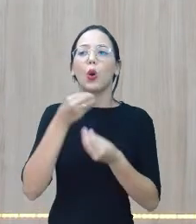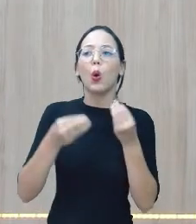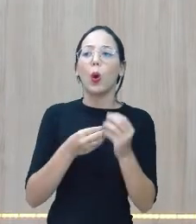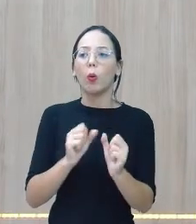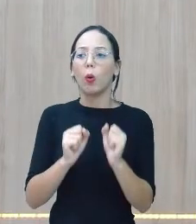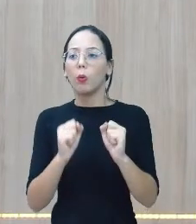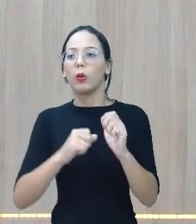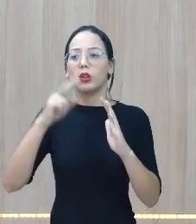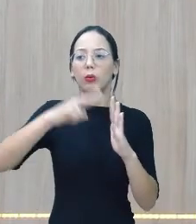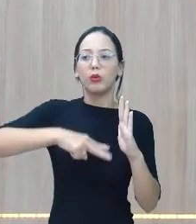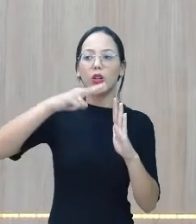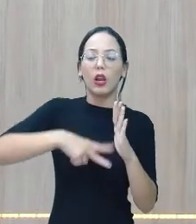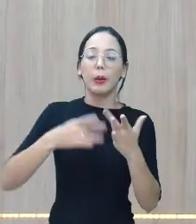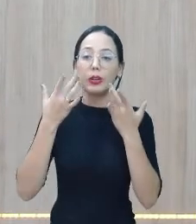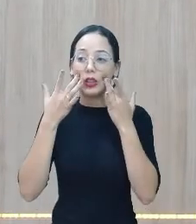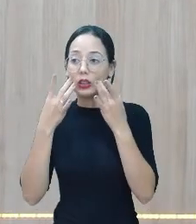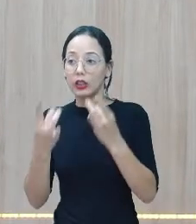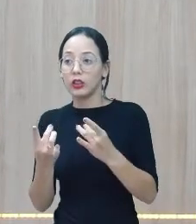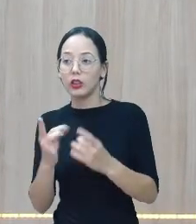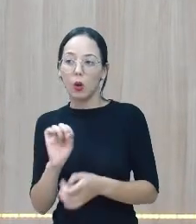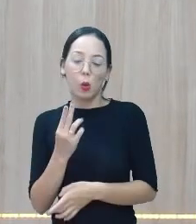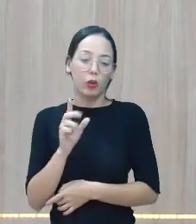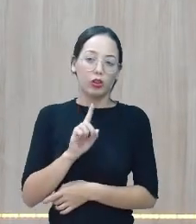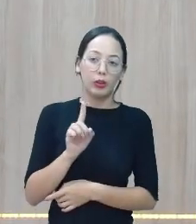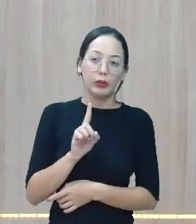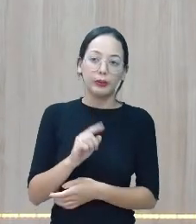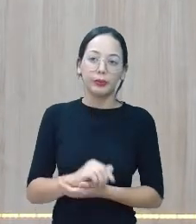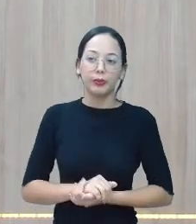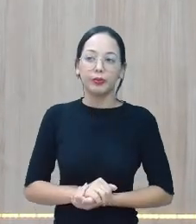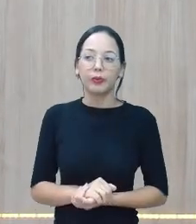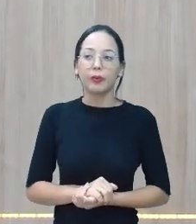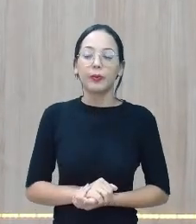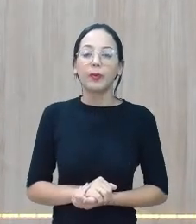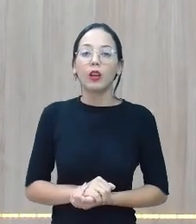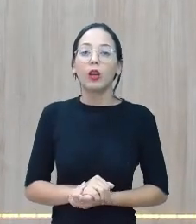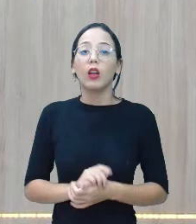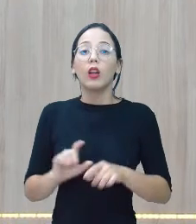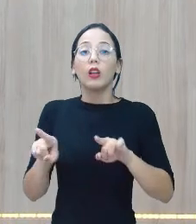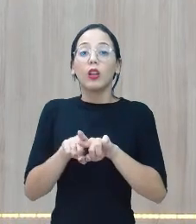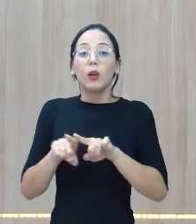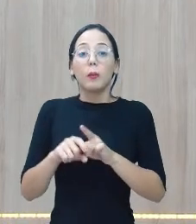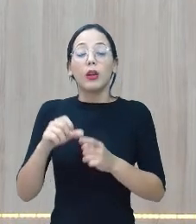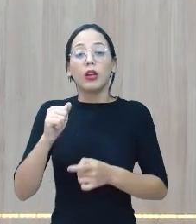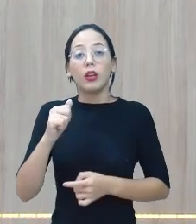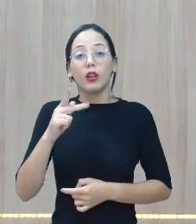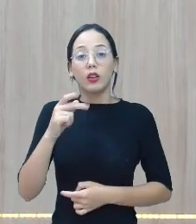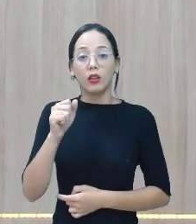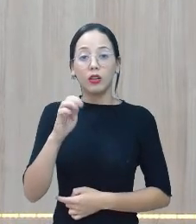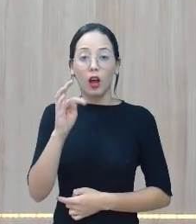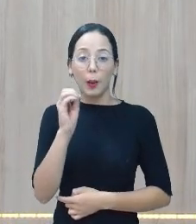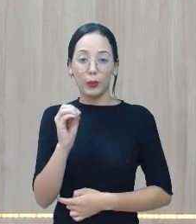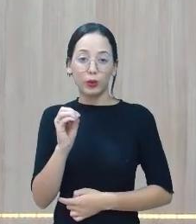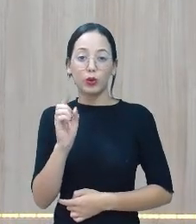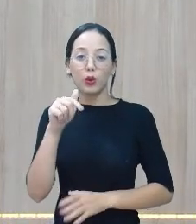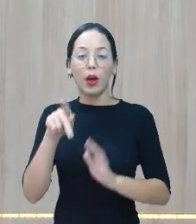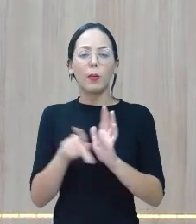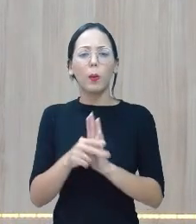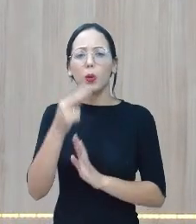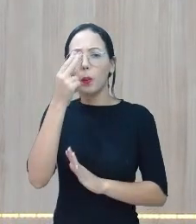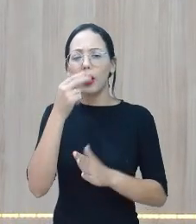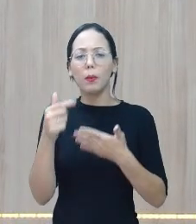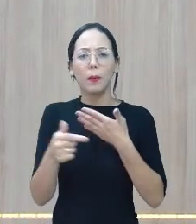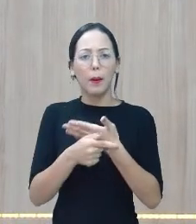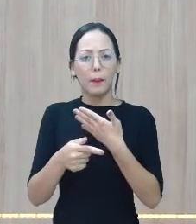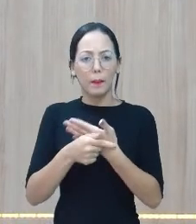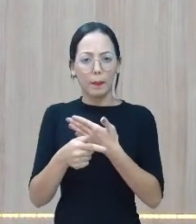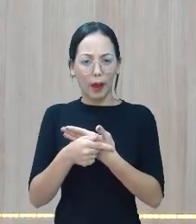ler, prestando atenção ou não. Então, nós vimos o aposto, não é? Que faz o mesmo